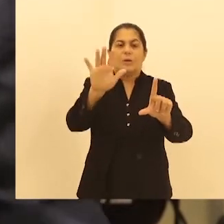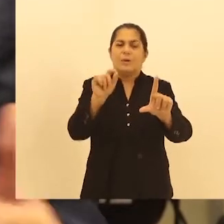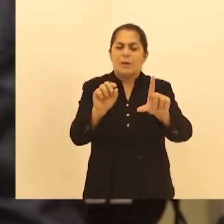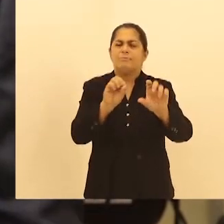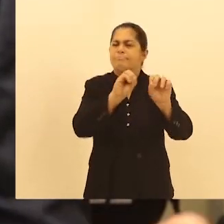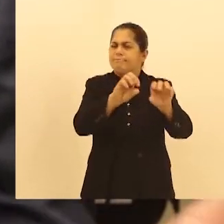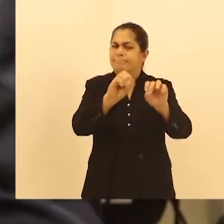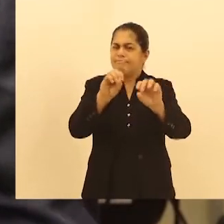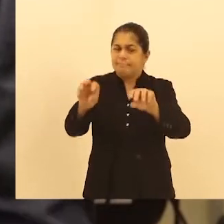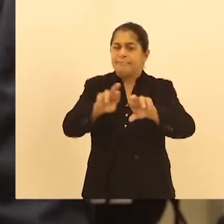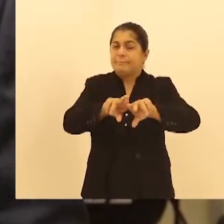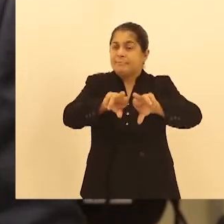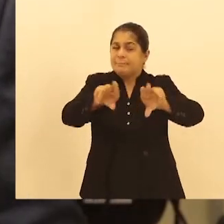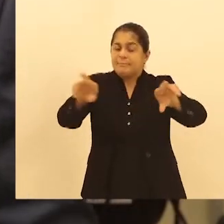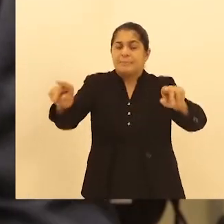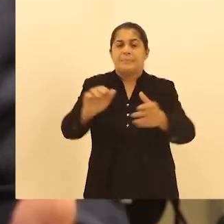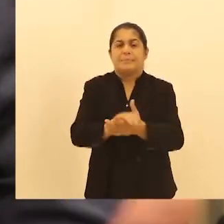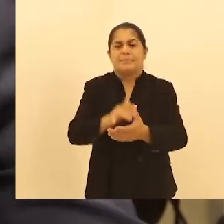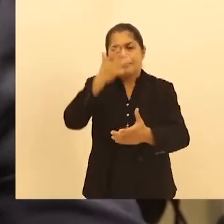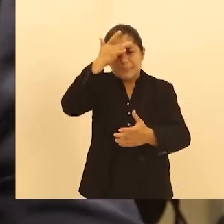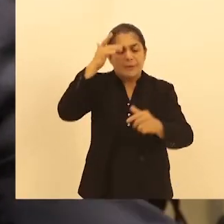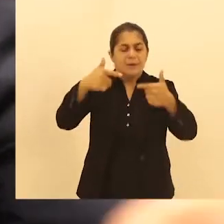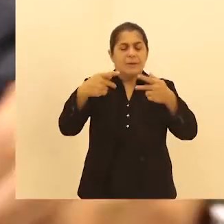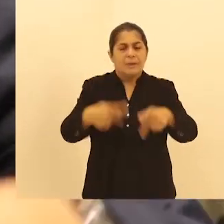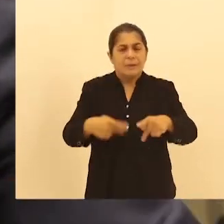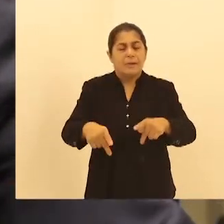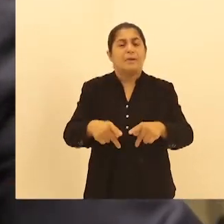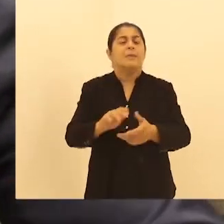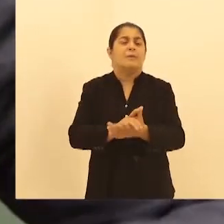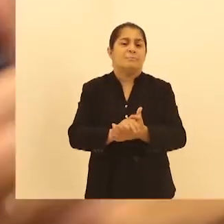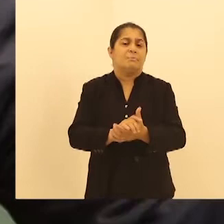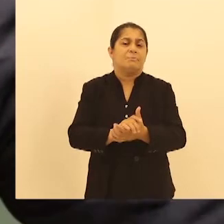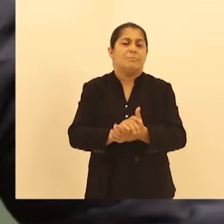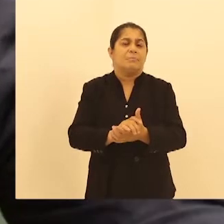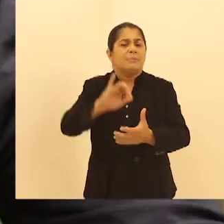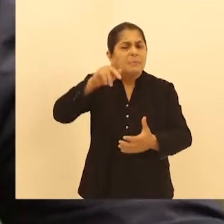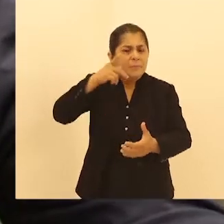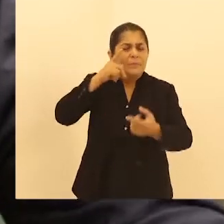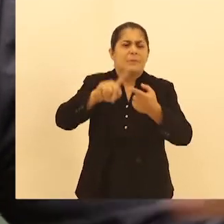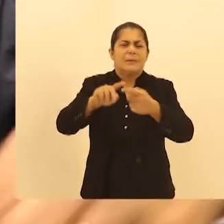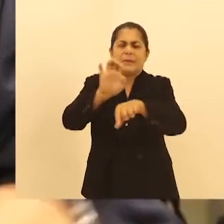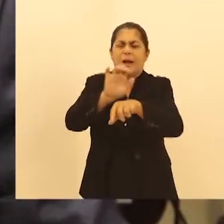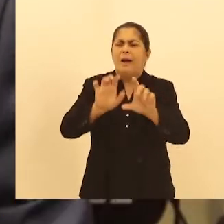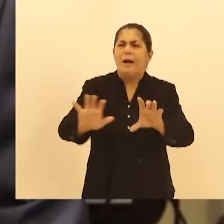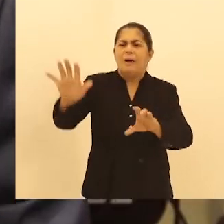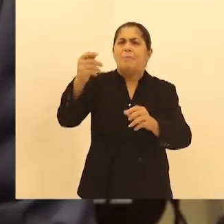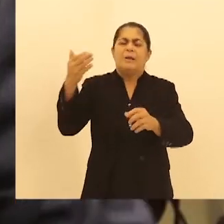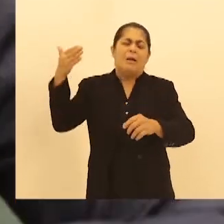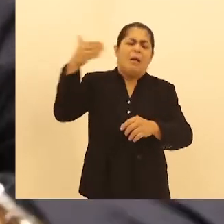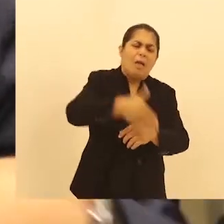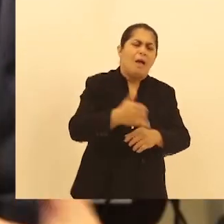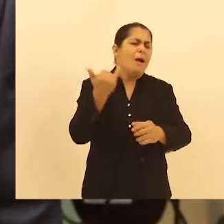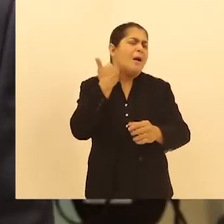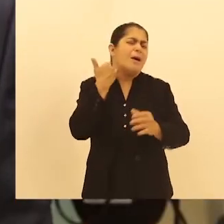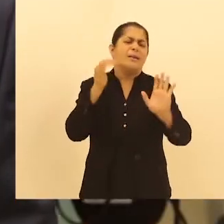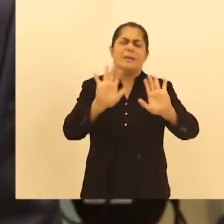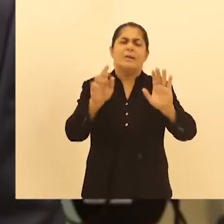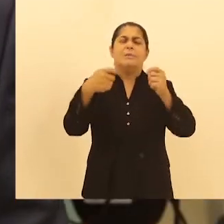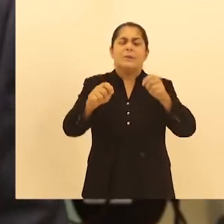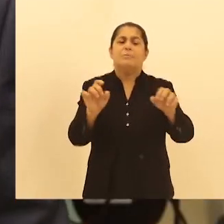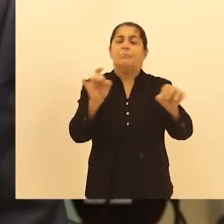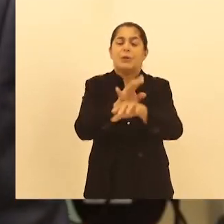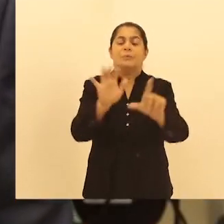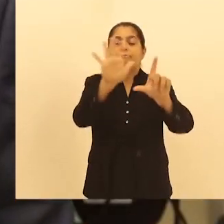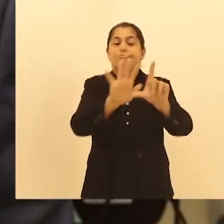treinar e capacitar membros e servidores não só na capital mas em todo o estado sem que eles precisem se deslocar todos vão ter acesso